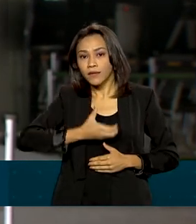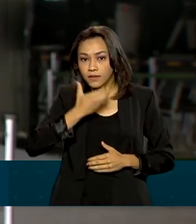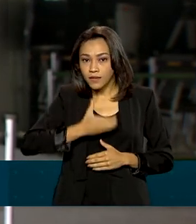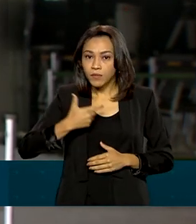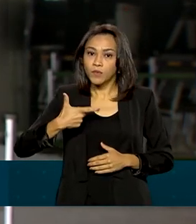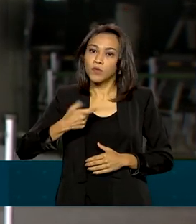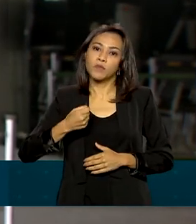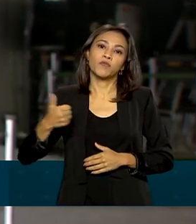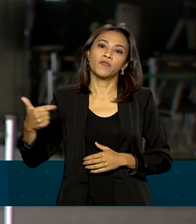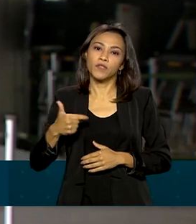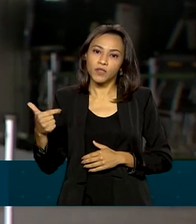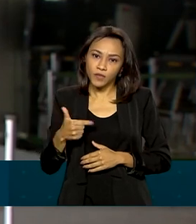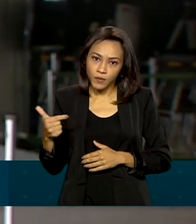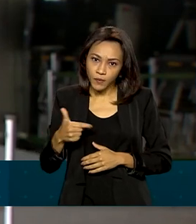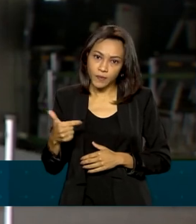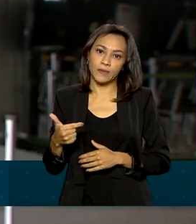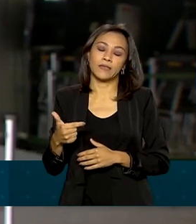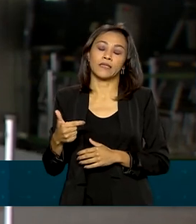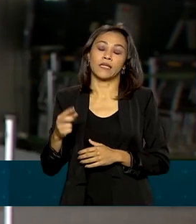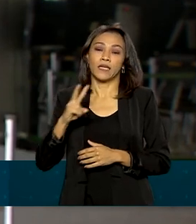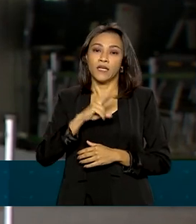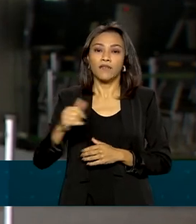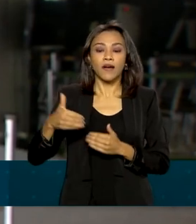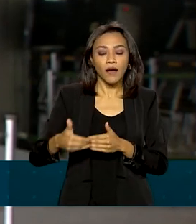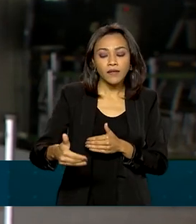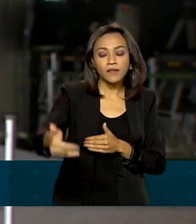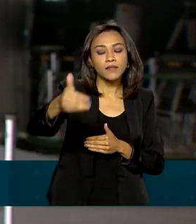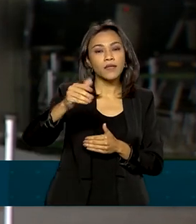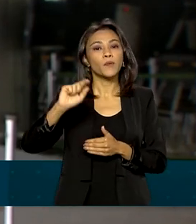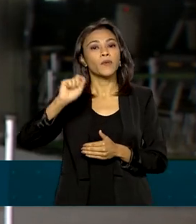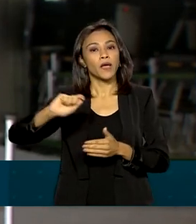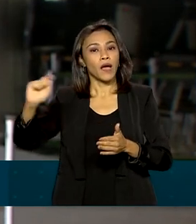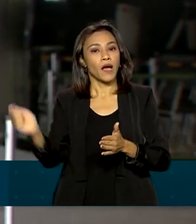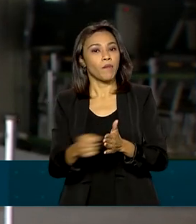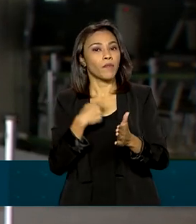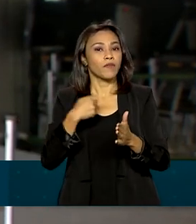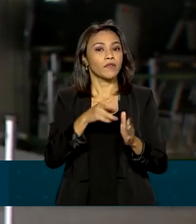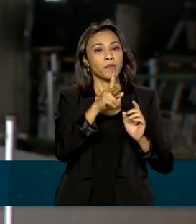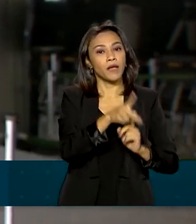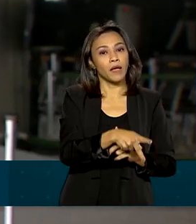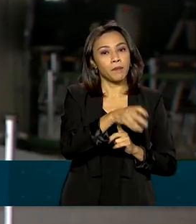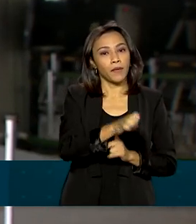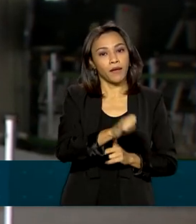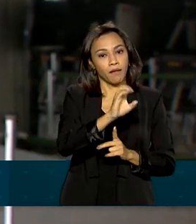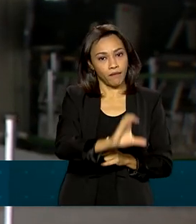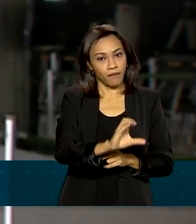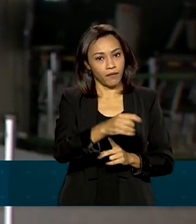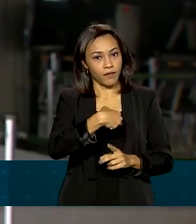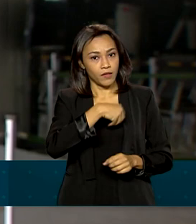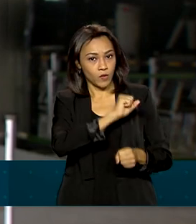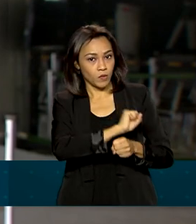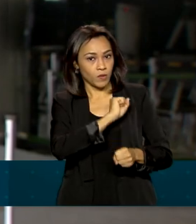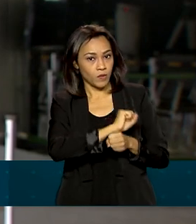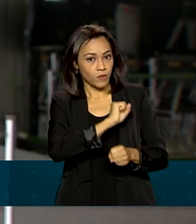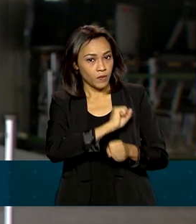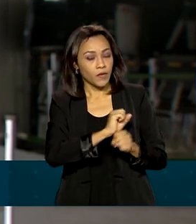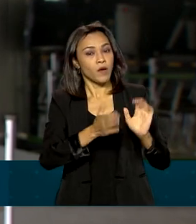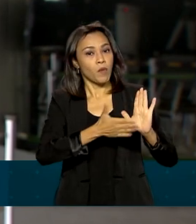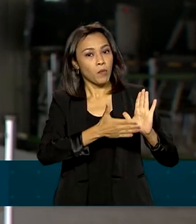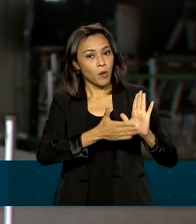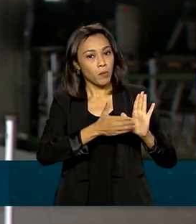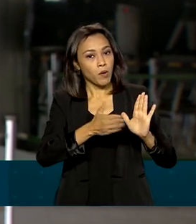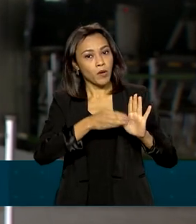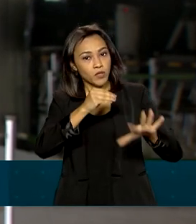2022 e deve ser via viabilizado pela aprovação e um dos precatórios que é aí o a